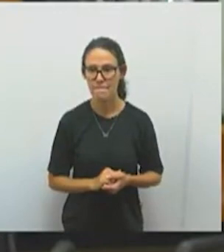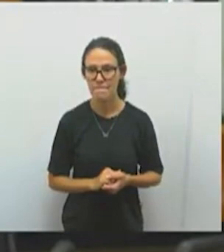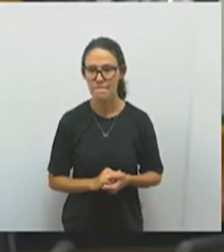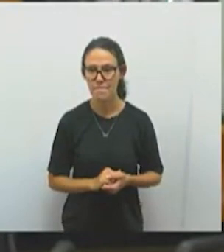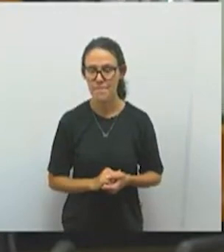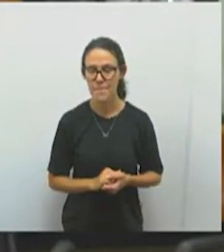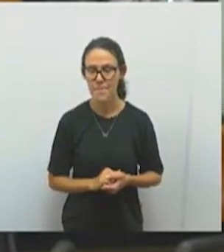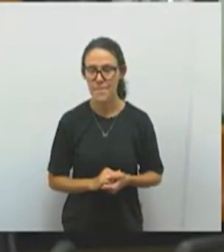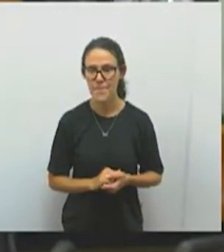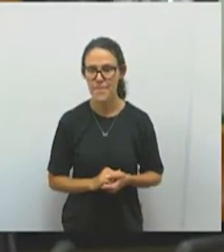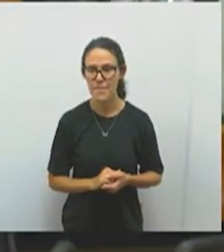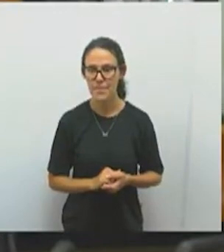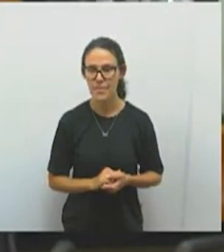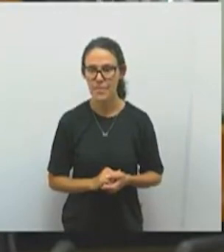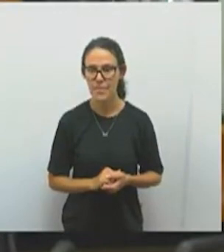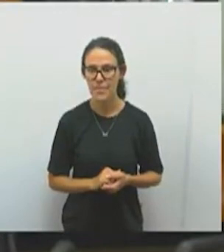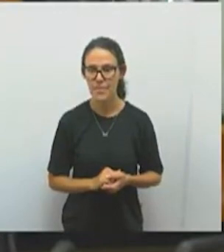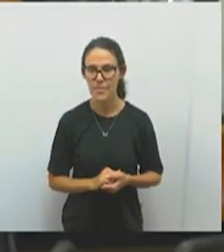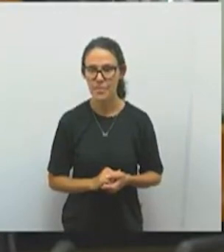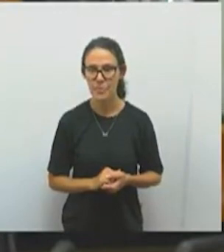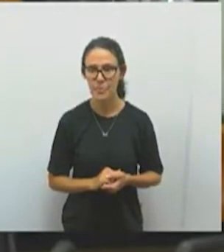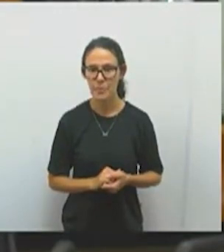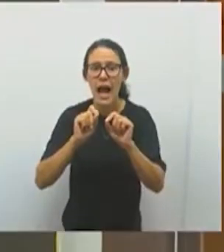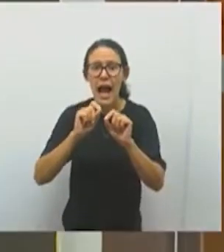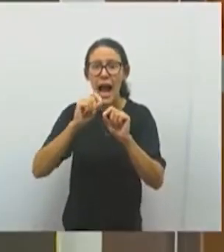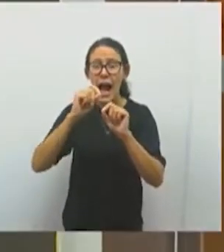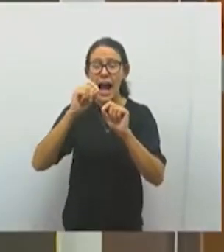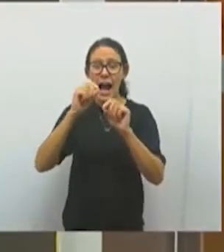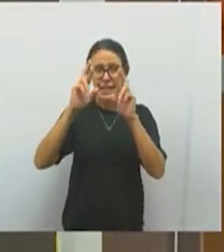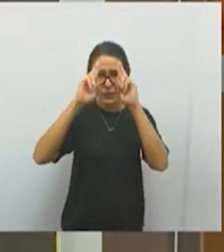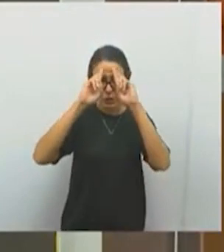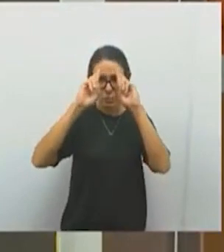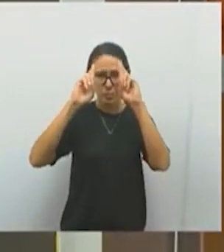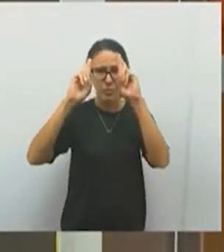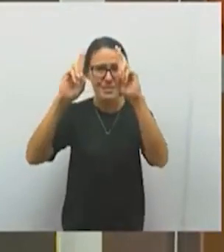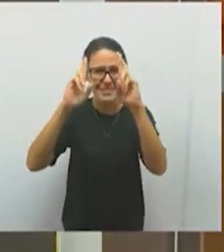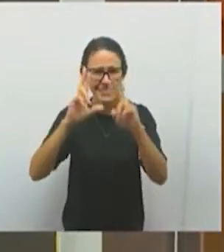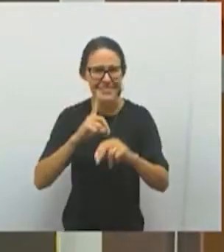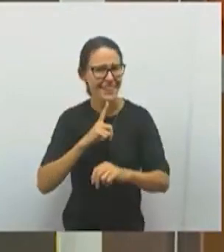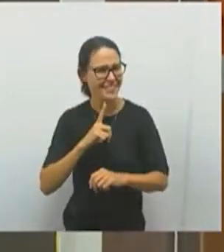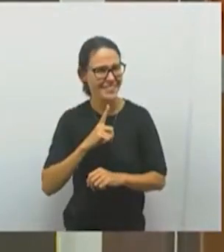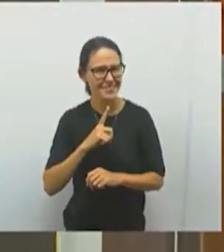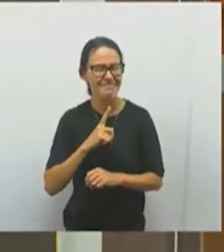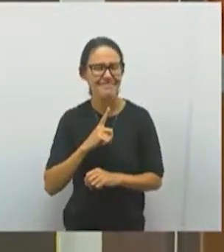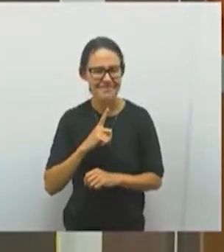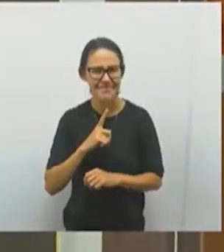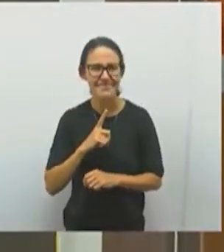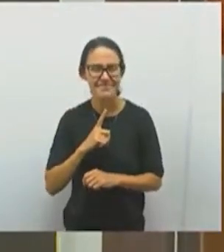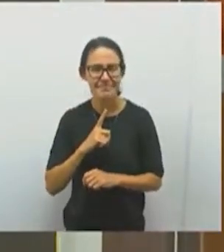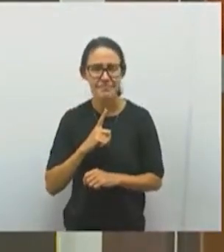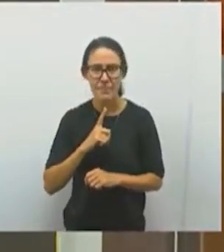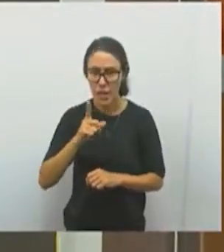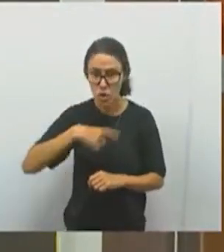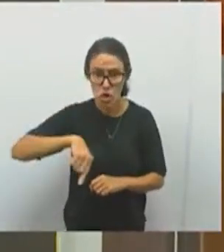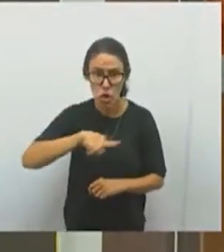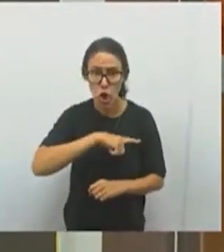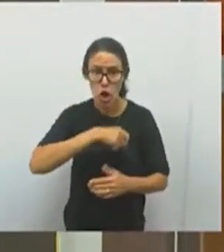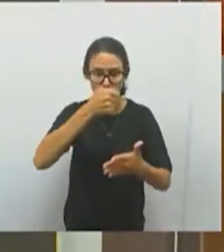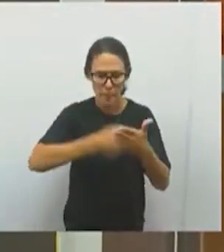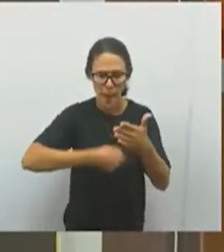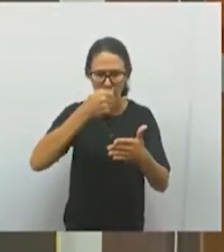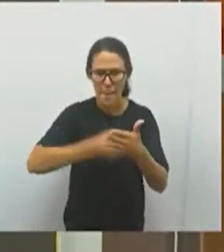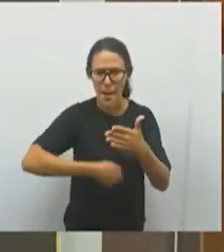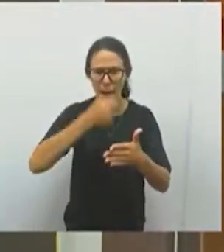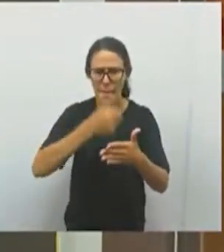matérias debatidas eles deixaram uma mensagem de fim de ano à população angrense Vamos enfrentar os desafios